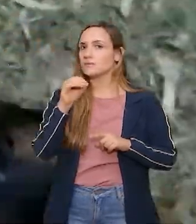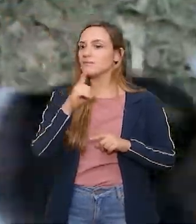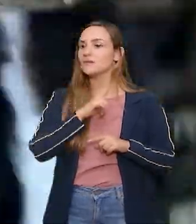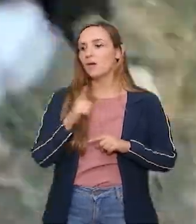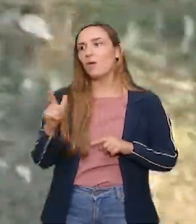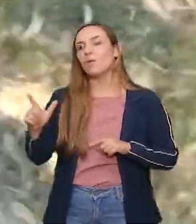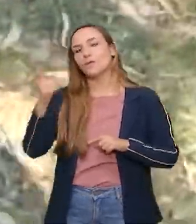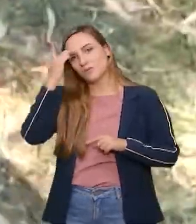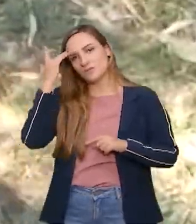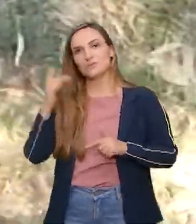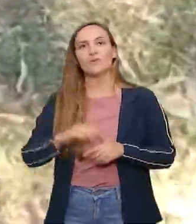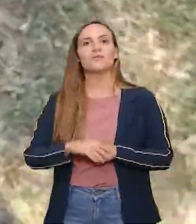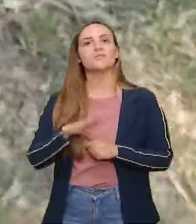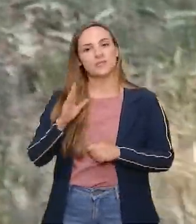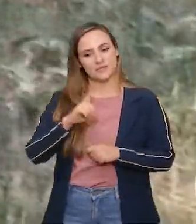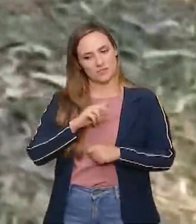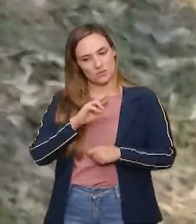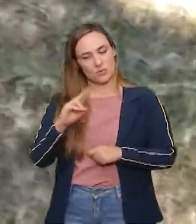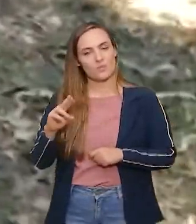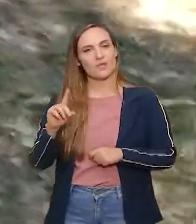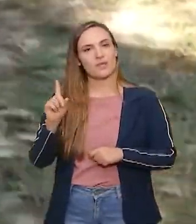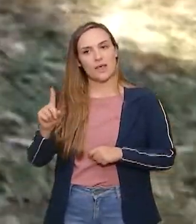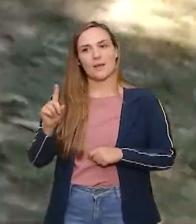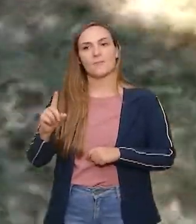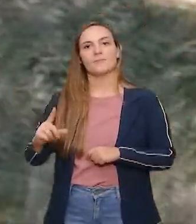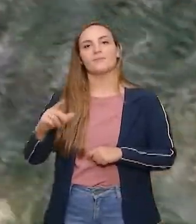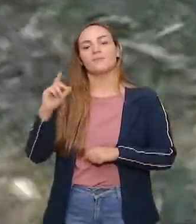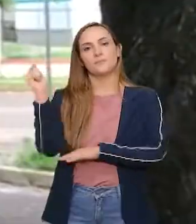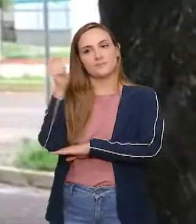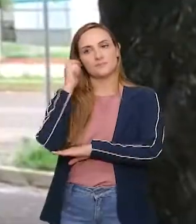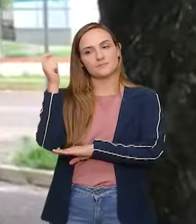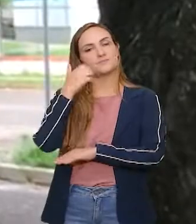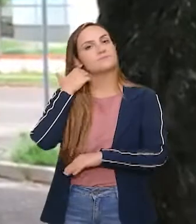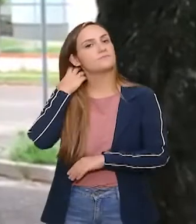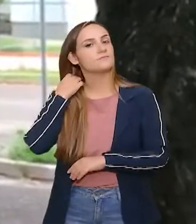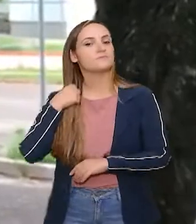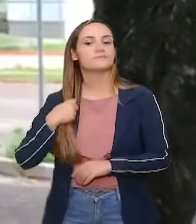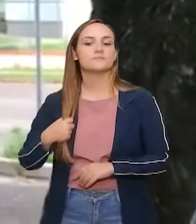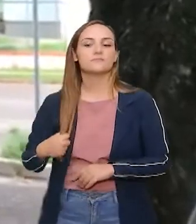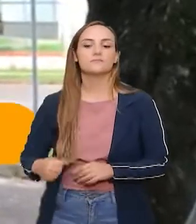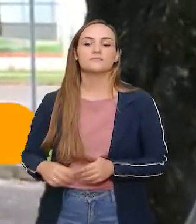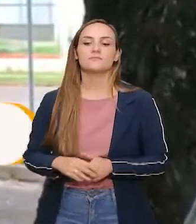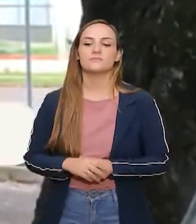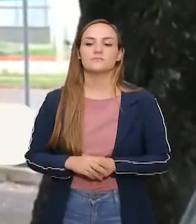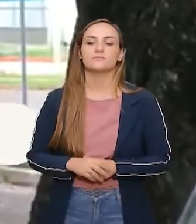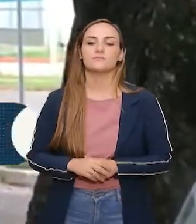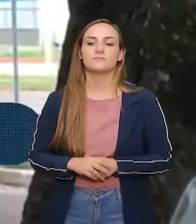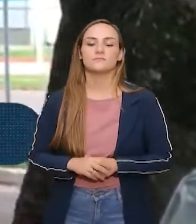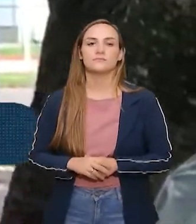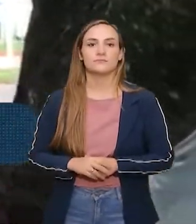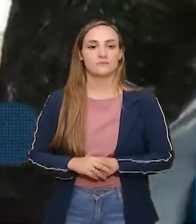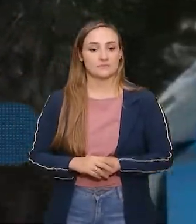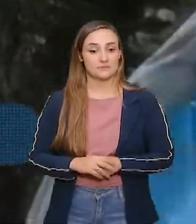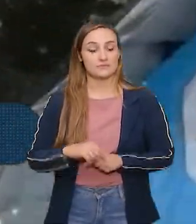que já ganhou esse título lá em Porto Alegre, Rio Grande do Sul. Pessoal, eu queria mostrar para vocês também o cantinho do